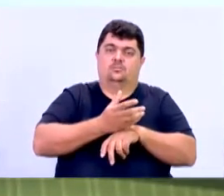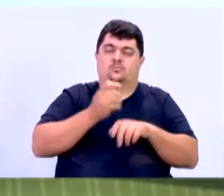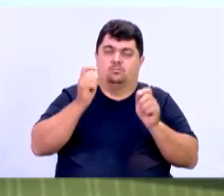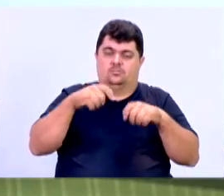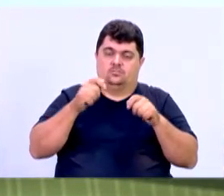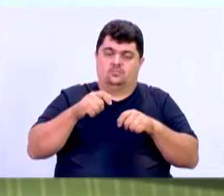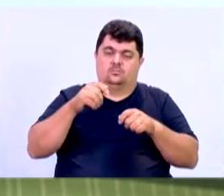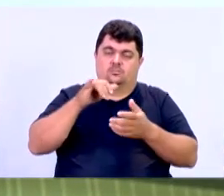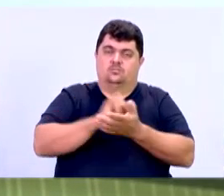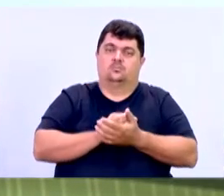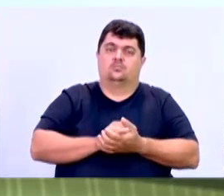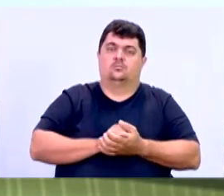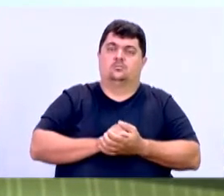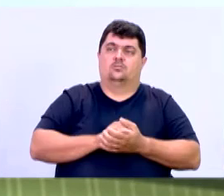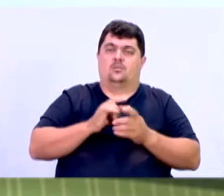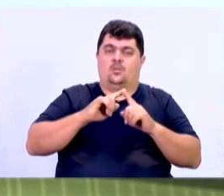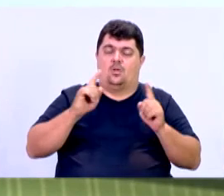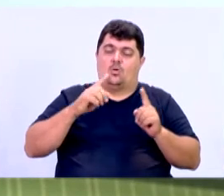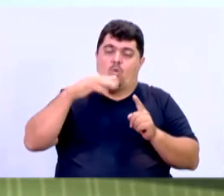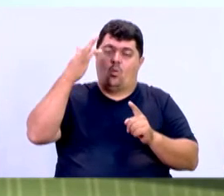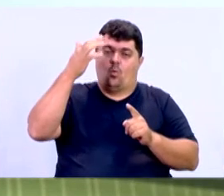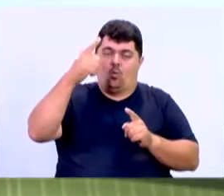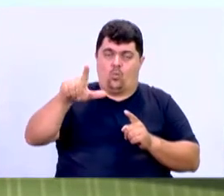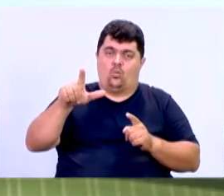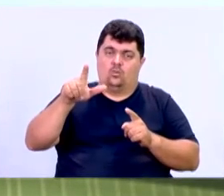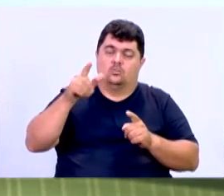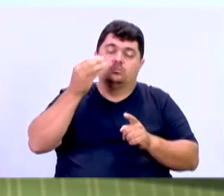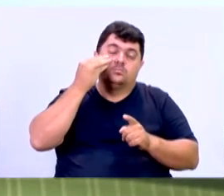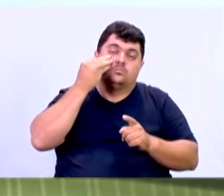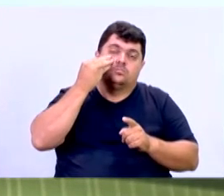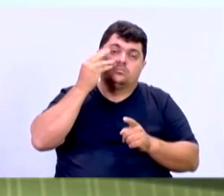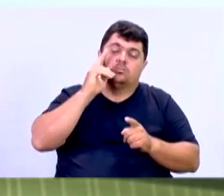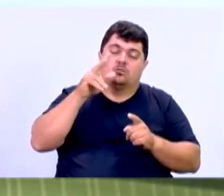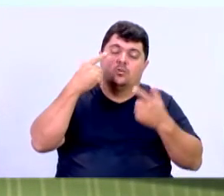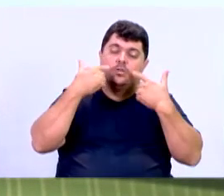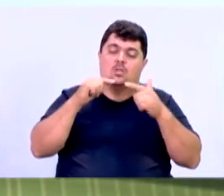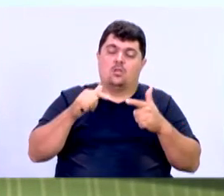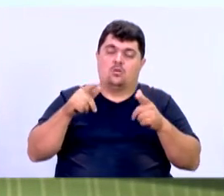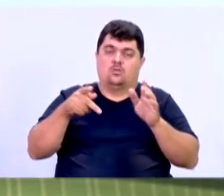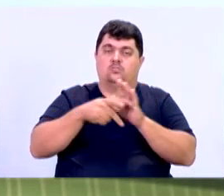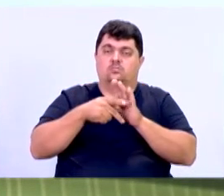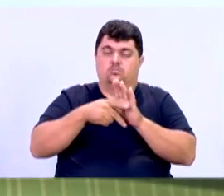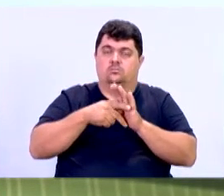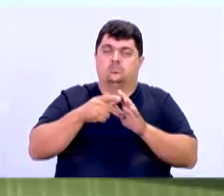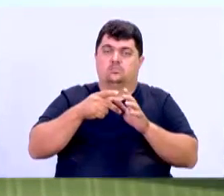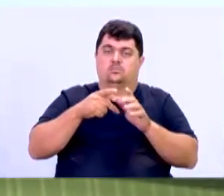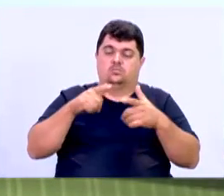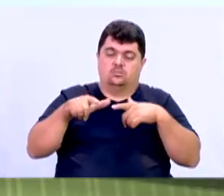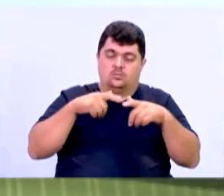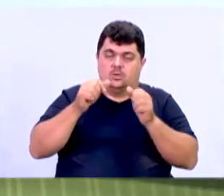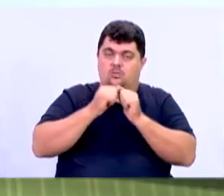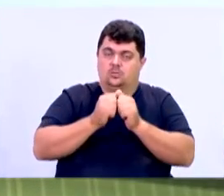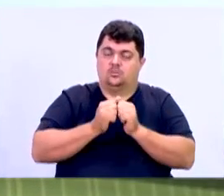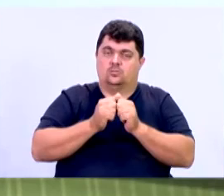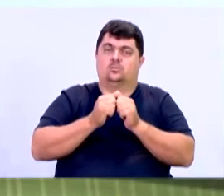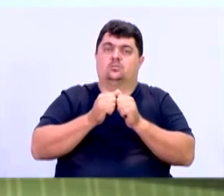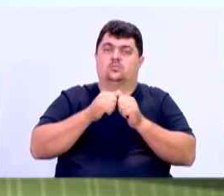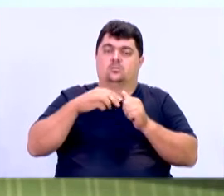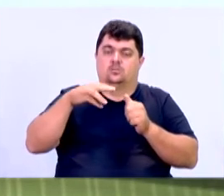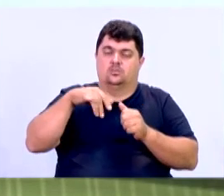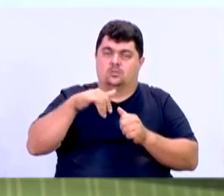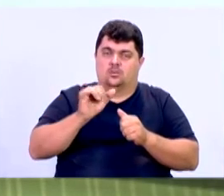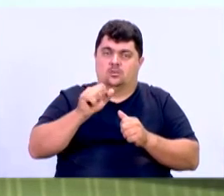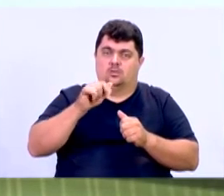ferramentas instaladas. Mais para frente a gente vai ver de fato a linguagem PHP, trabalhar com ela, trabalhar com MySQL e